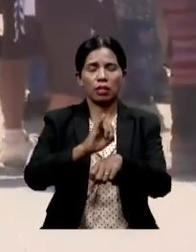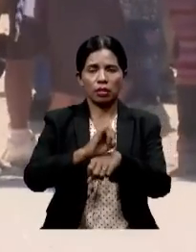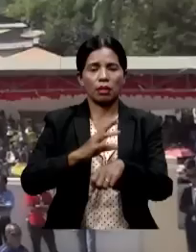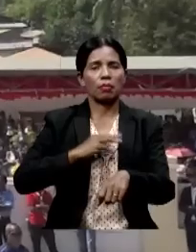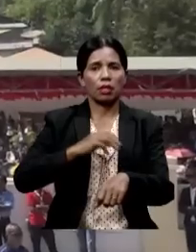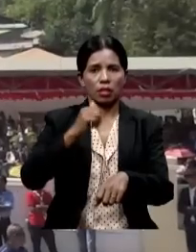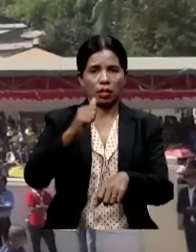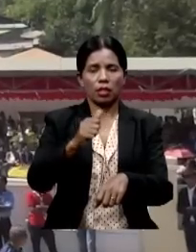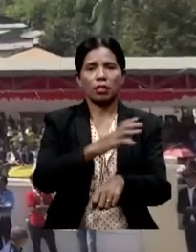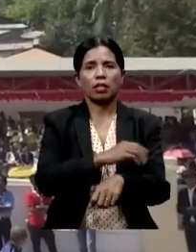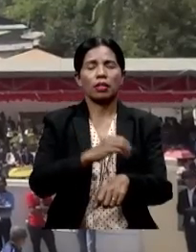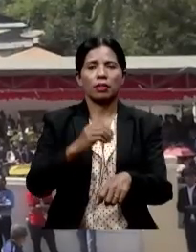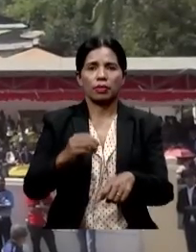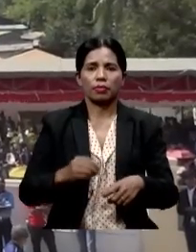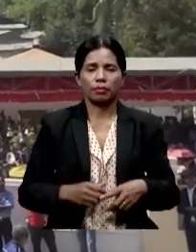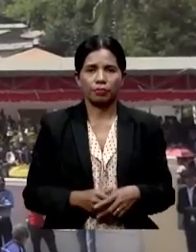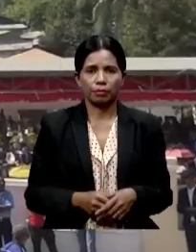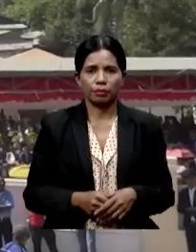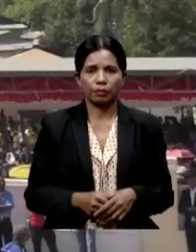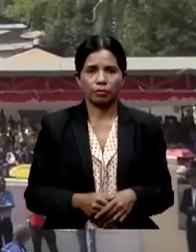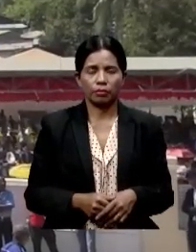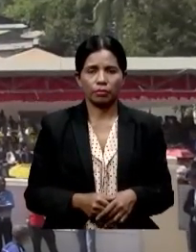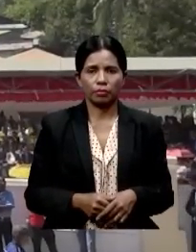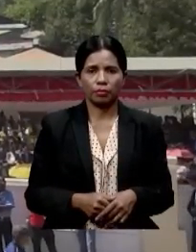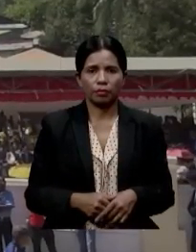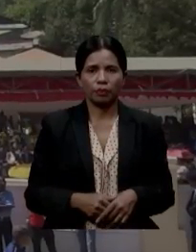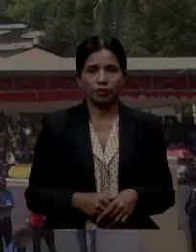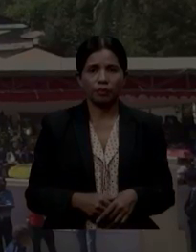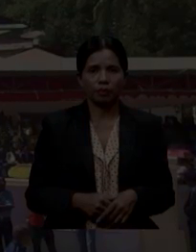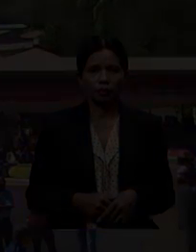Darwin, Austrália, Dom Charles Gauci. Equipa cobertura, Gemen.